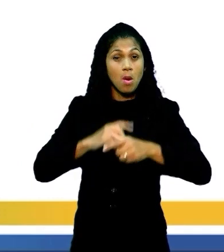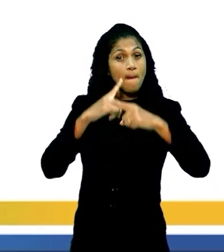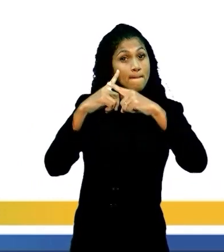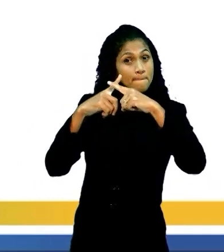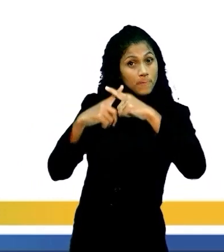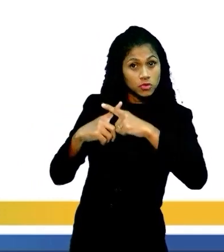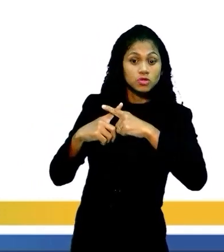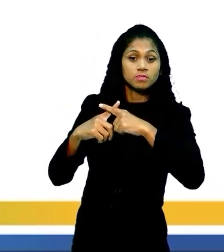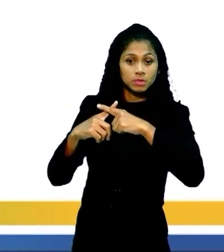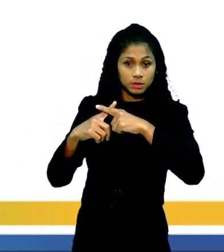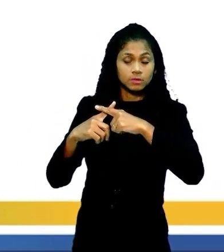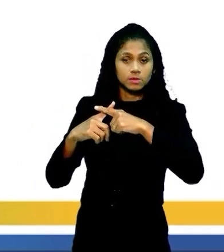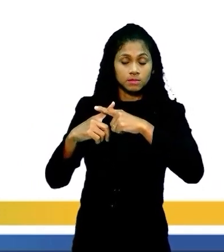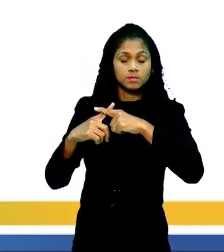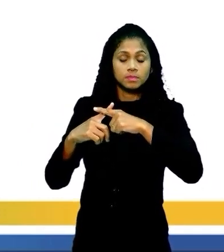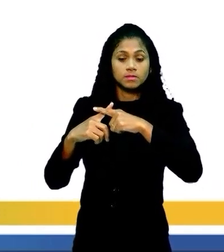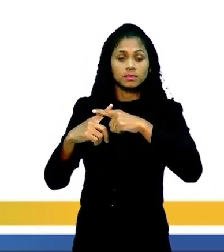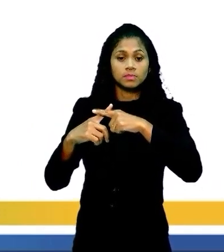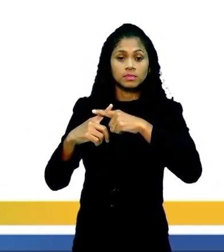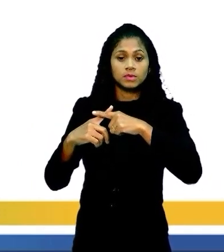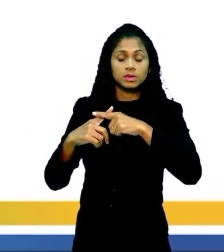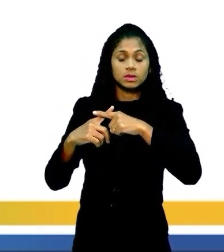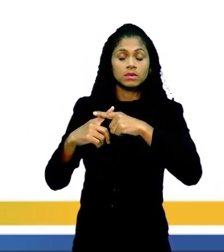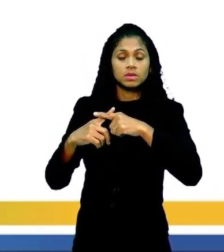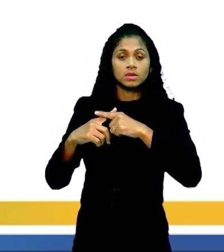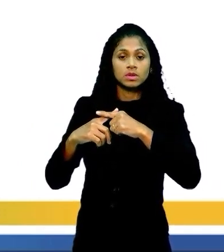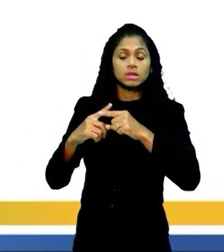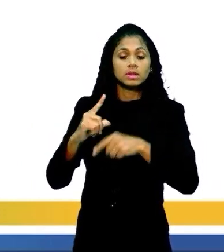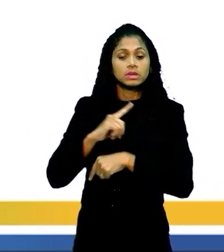Multiplica-se ele aí, nós vamos ter embaixo